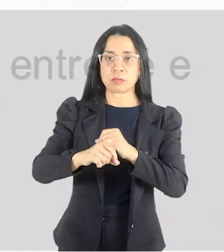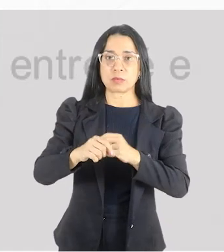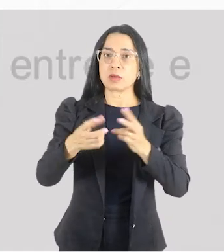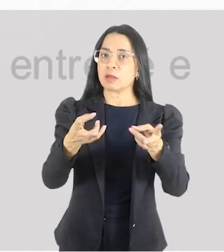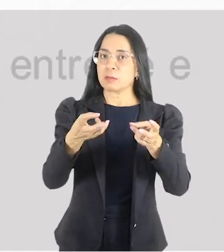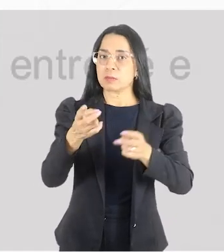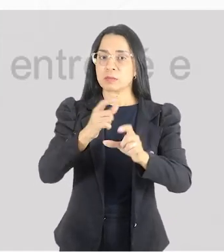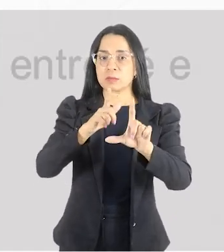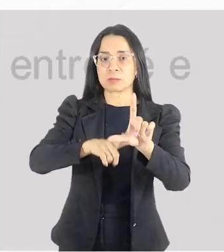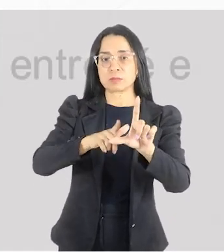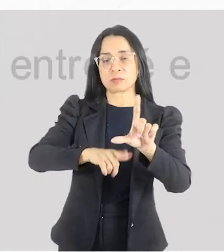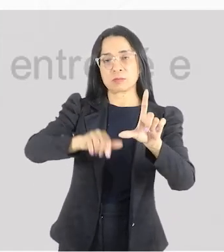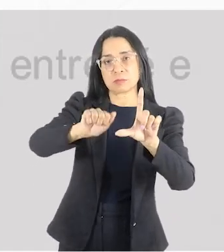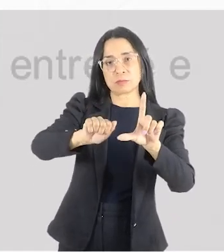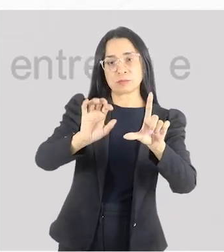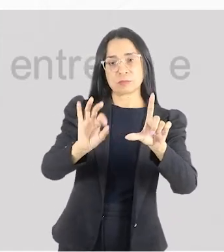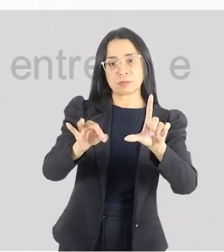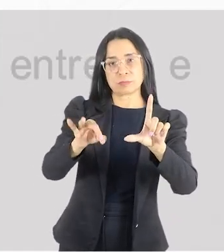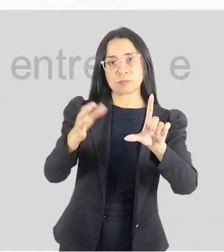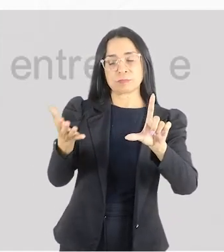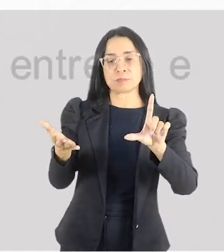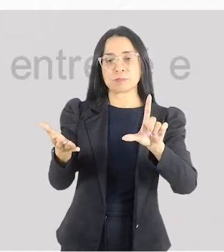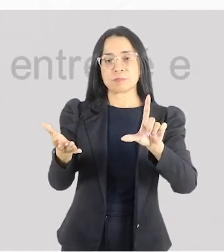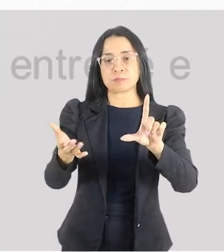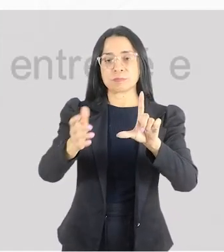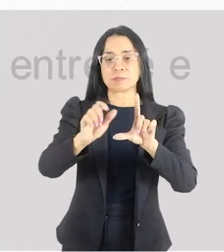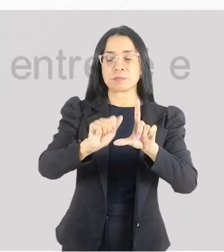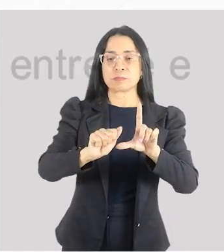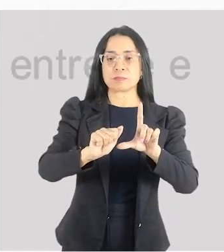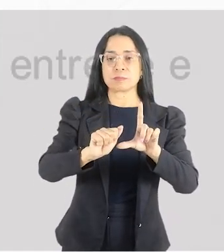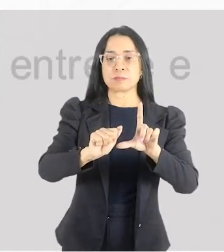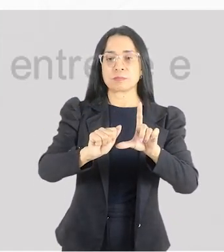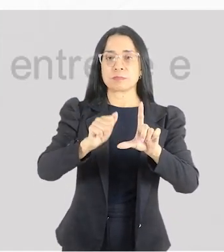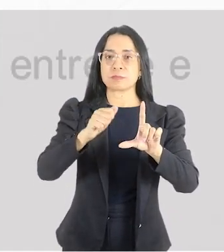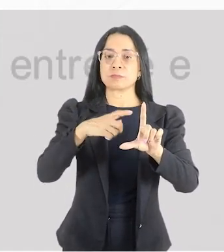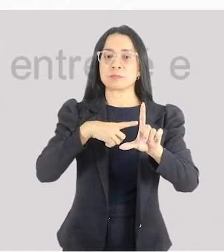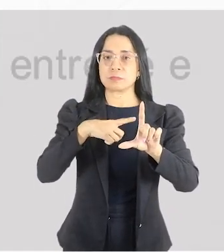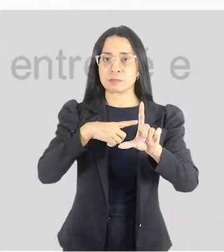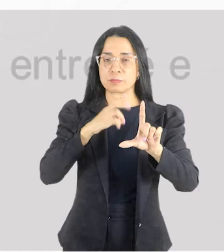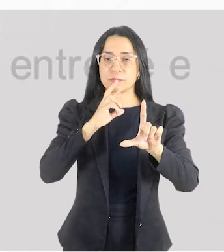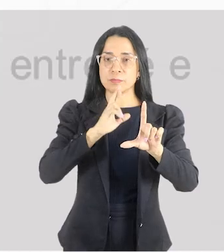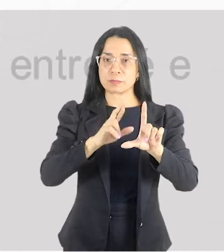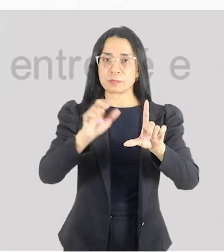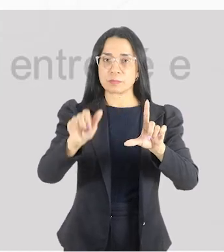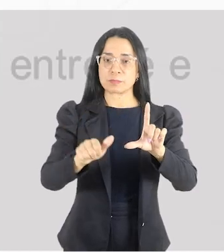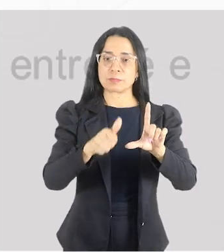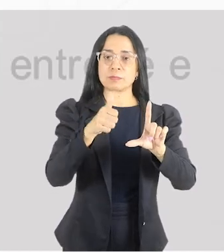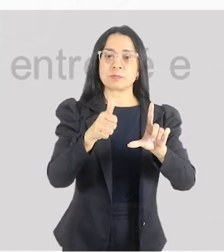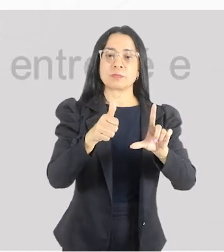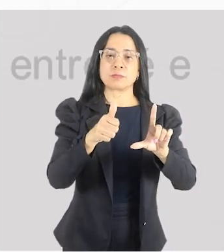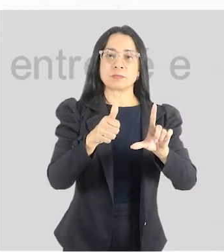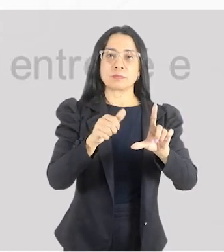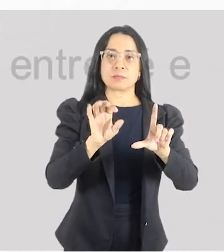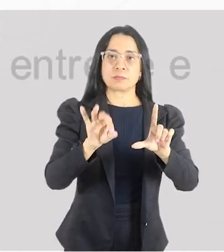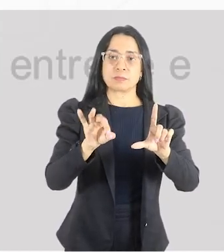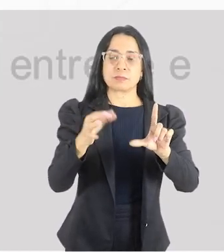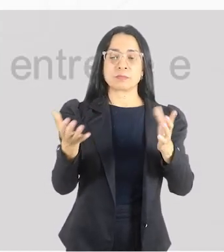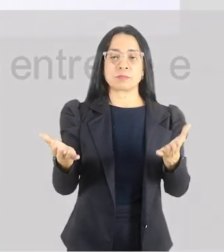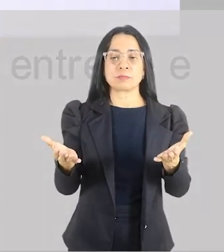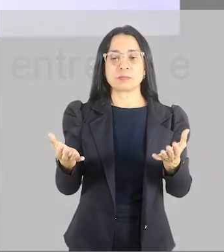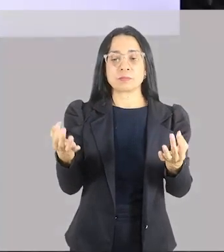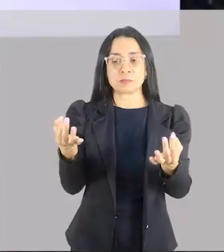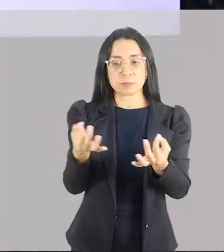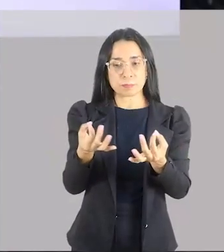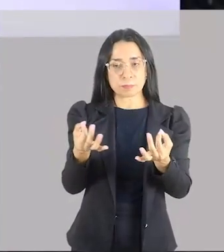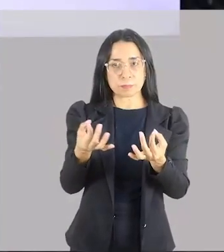melhor opção. A letra A traz uma opção muito melhor, certo?